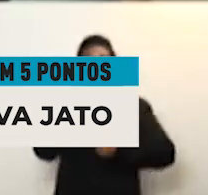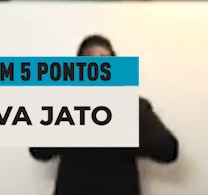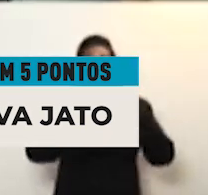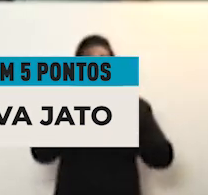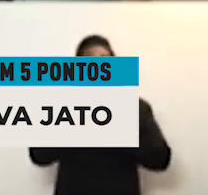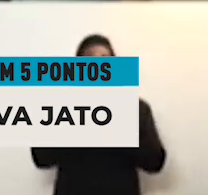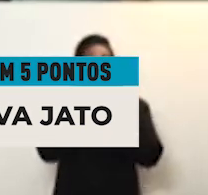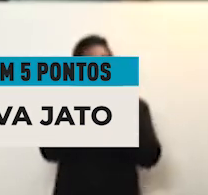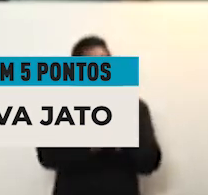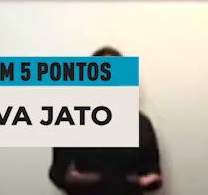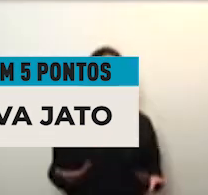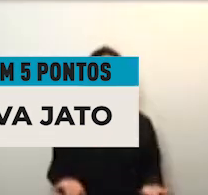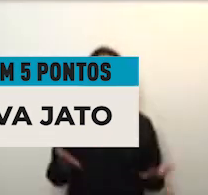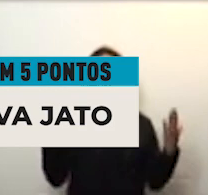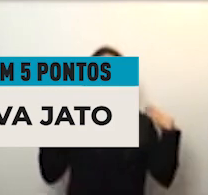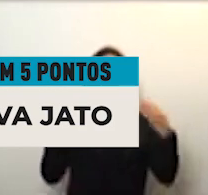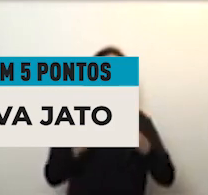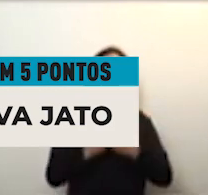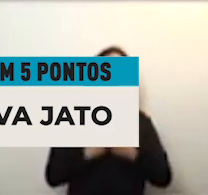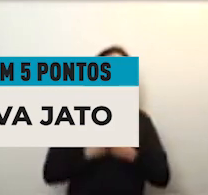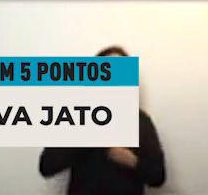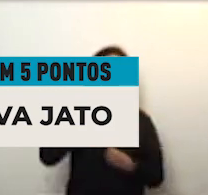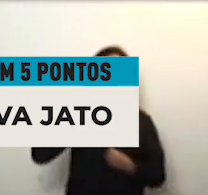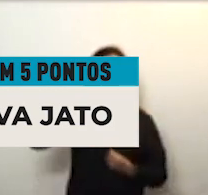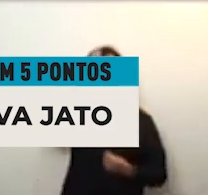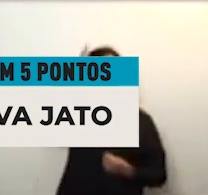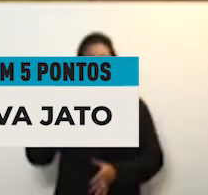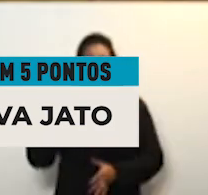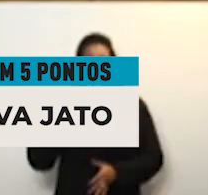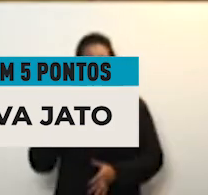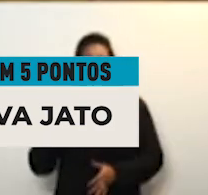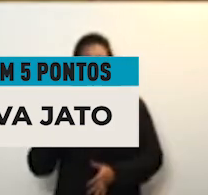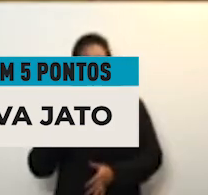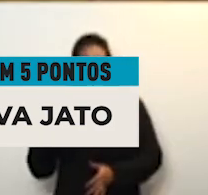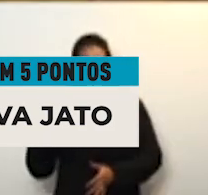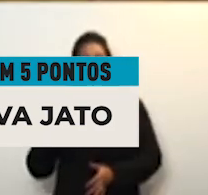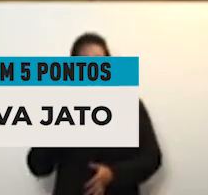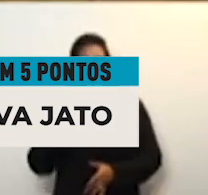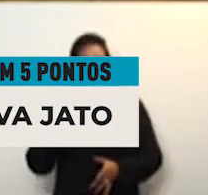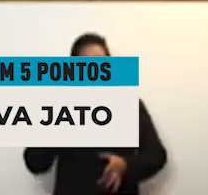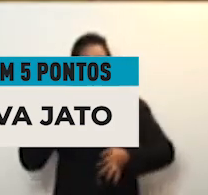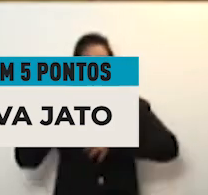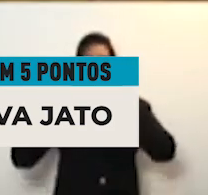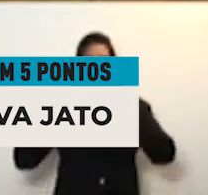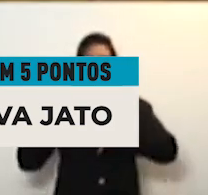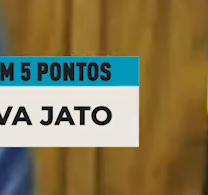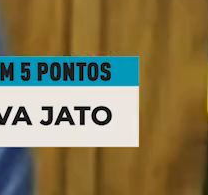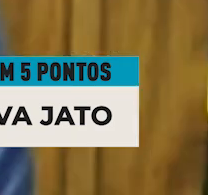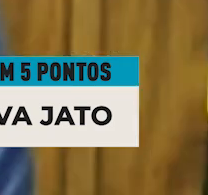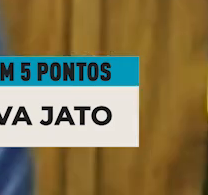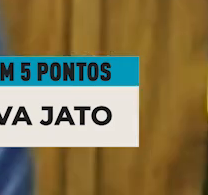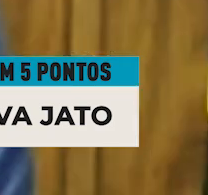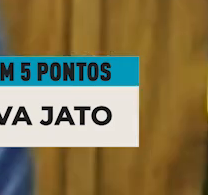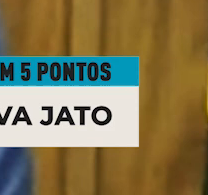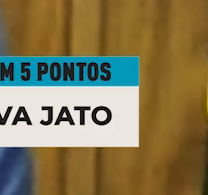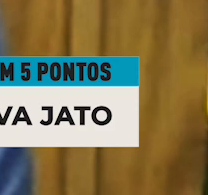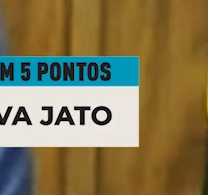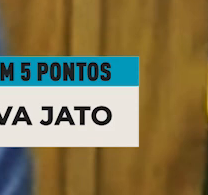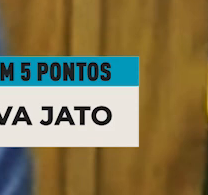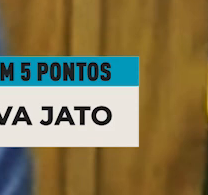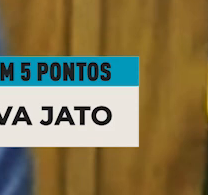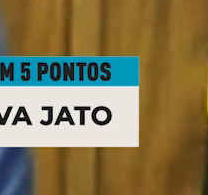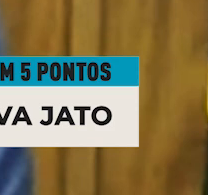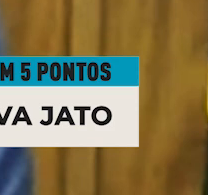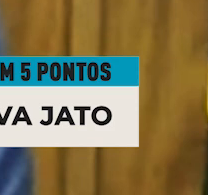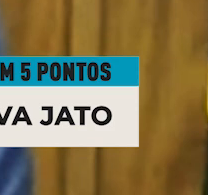plenário, os ministros discutem a situação de vulnerabilidade dos indígenas na pandemia. Devem referendar a decisão de Luiz Roberto Barroso,